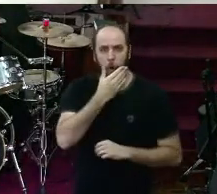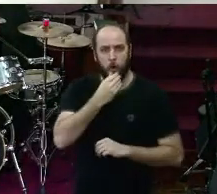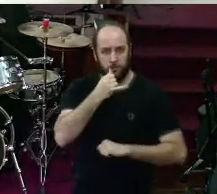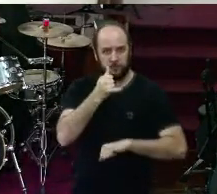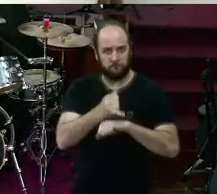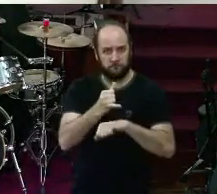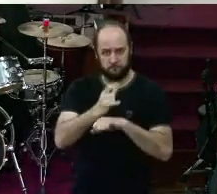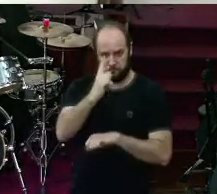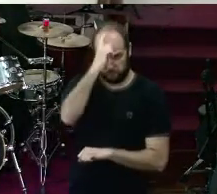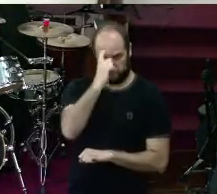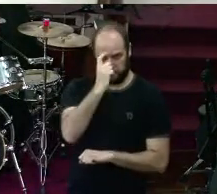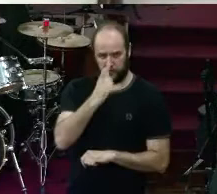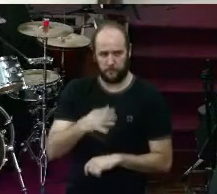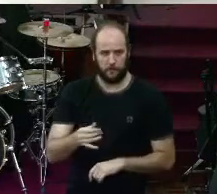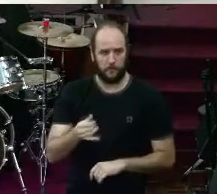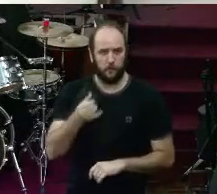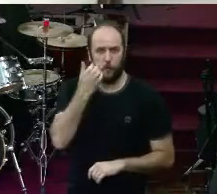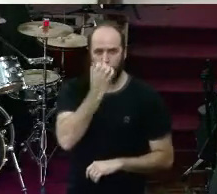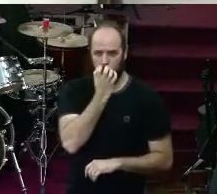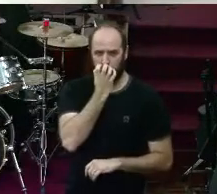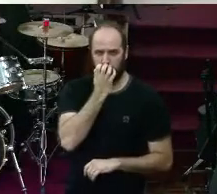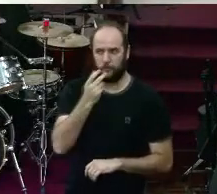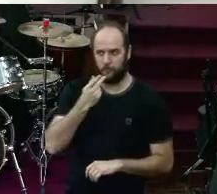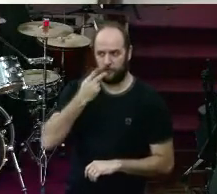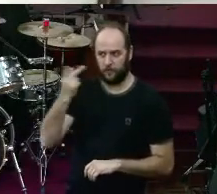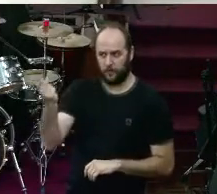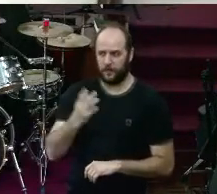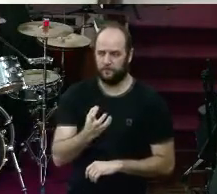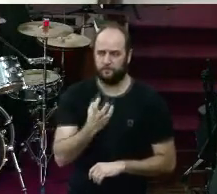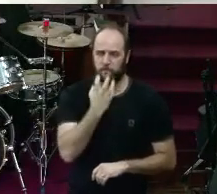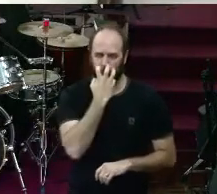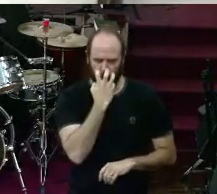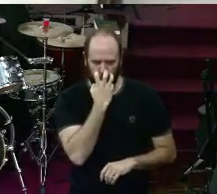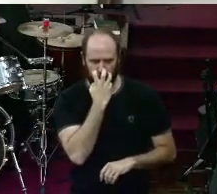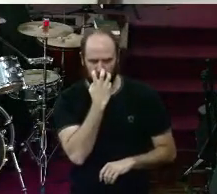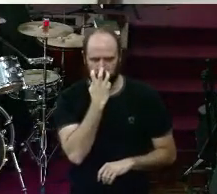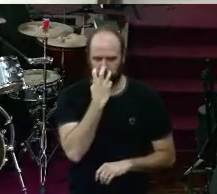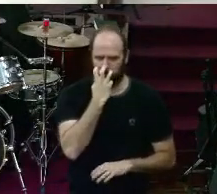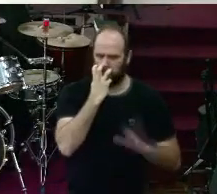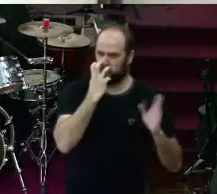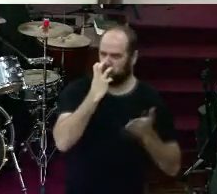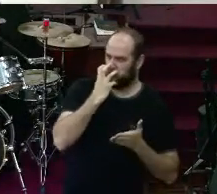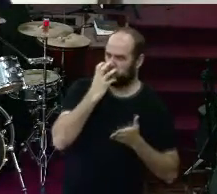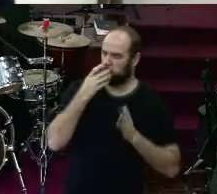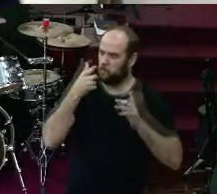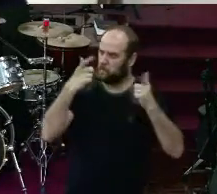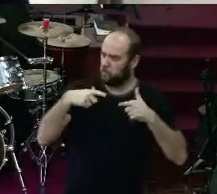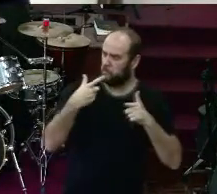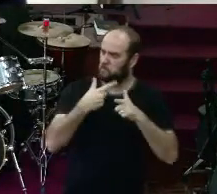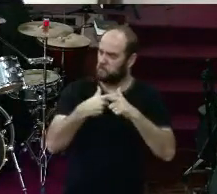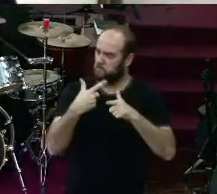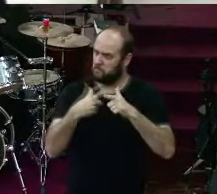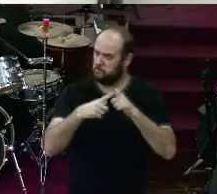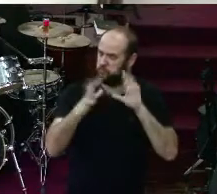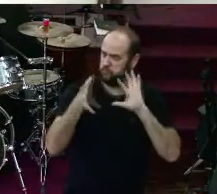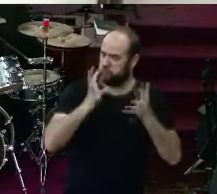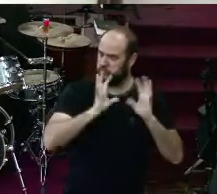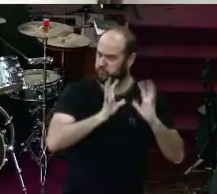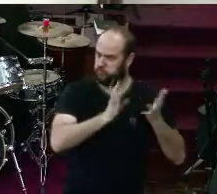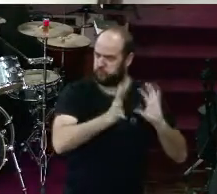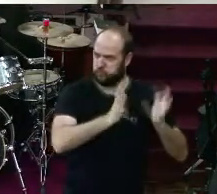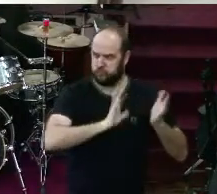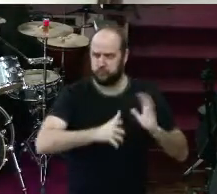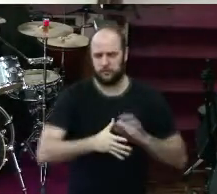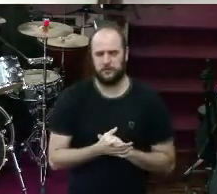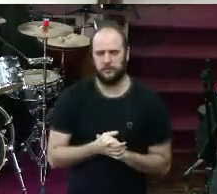anuncia pelo áudio, pelo alto-falante daquela aeronave: estamos entrando numa zona de turbulência. E aí